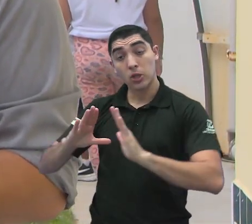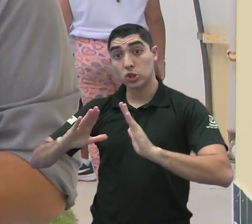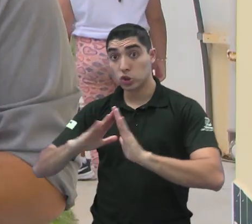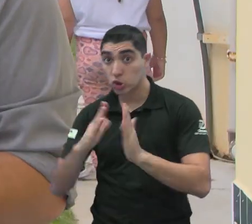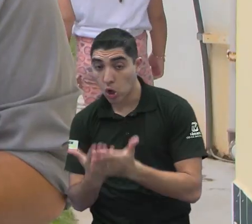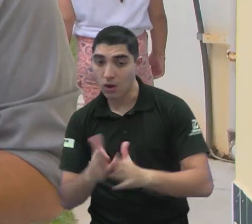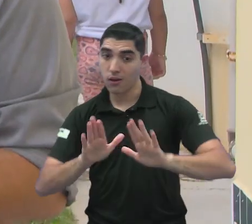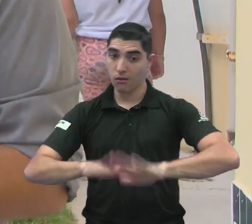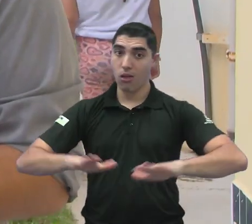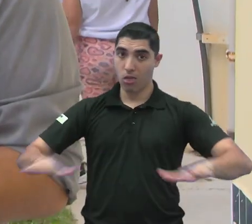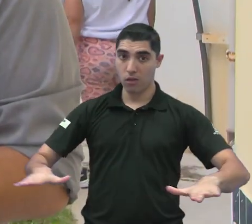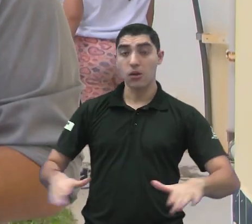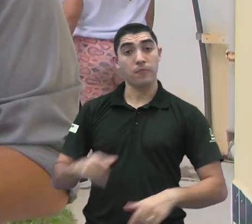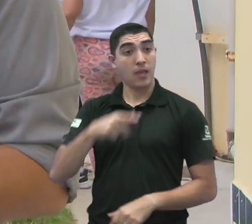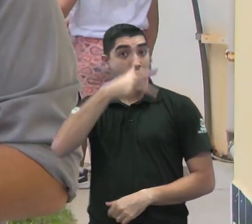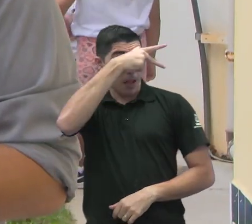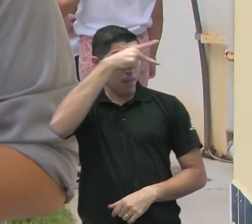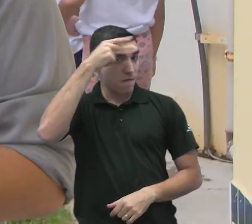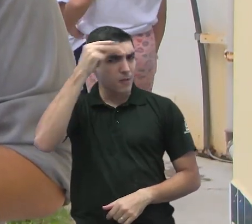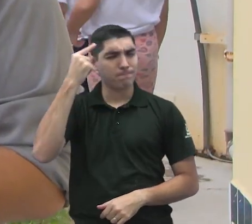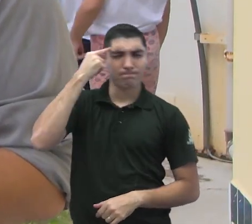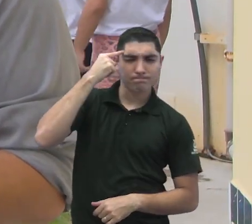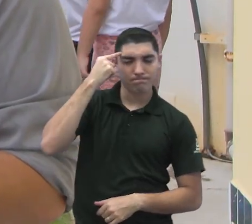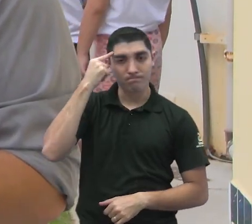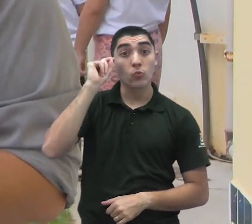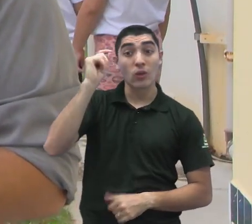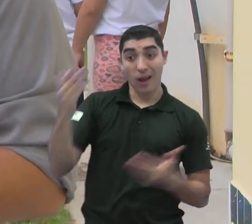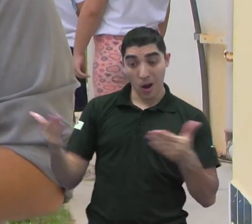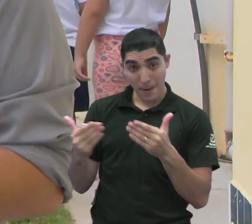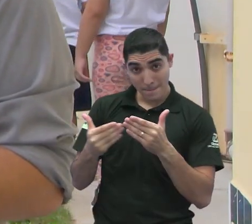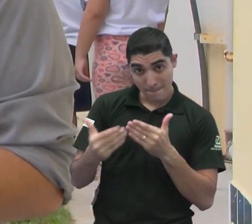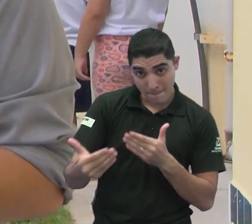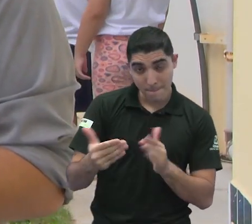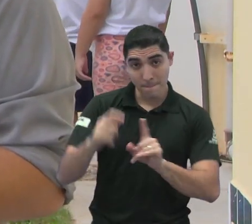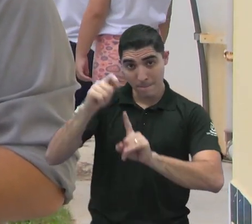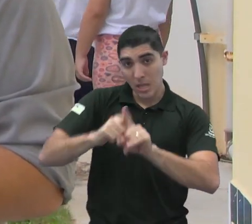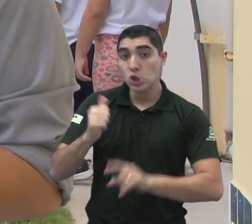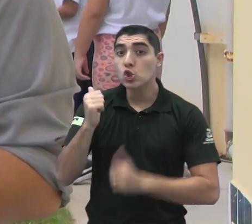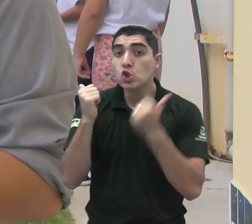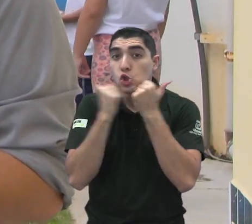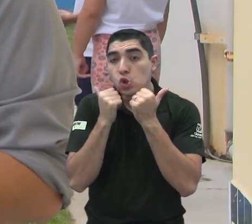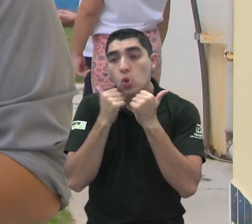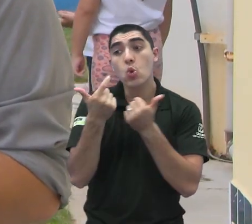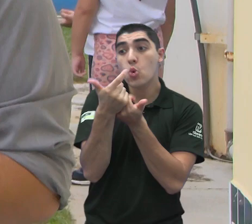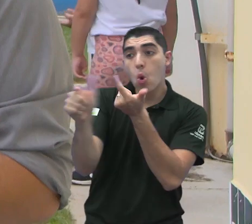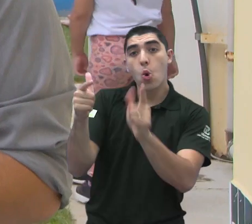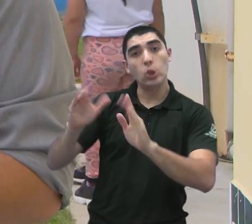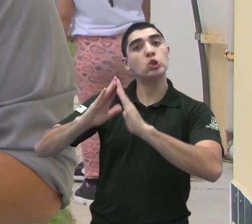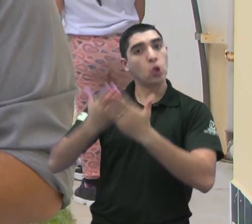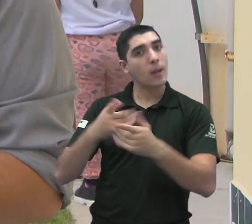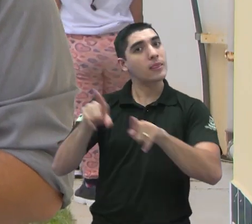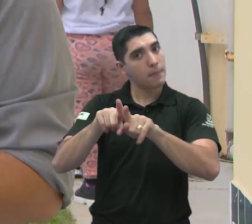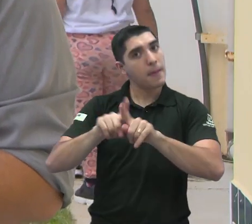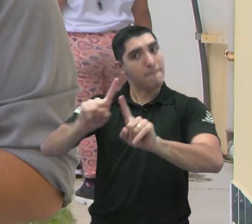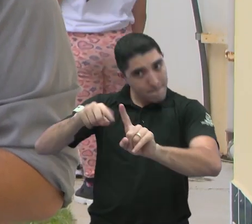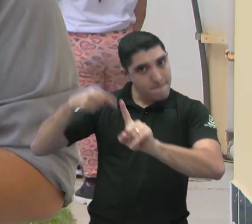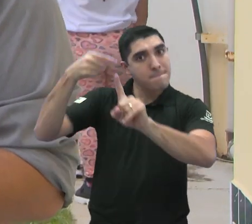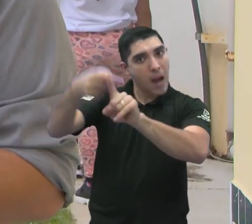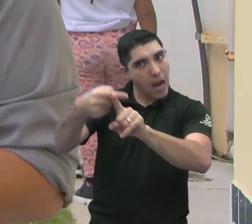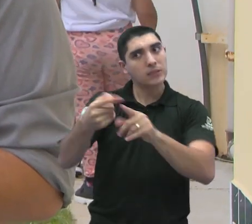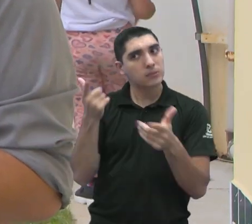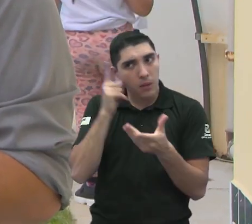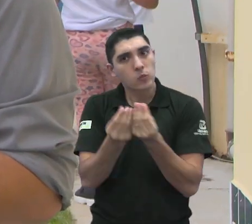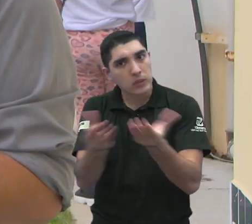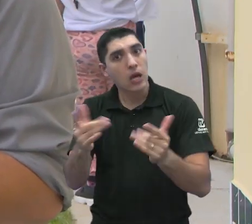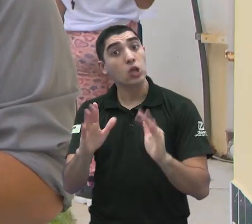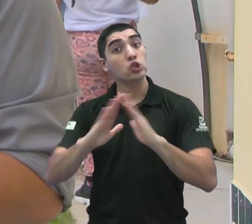ensino infantil. A meta da prefeitura é que no segundo semestre o equipamento chegue a novas unidades escolares, também